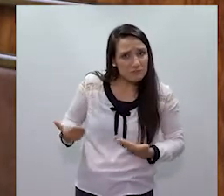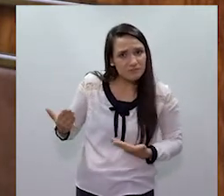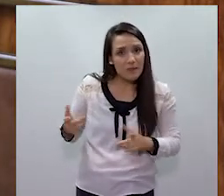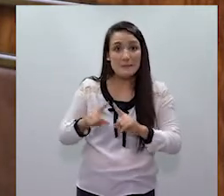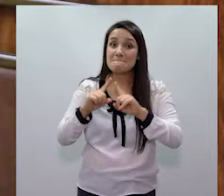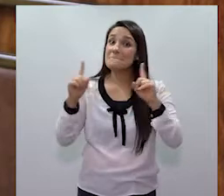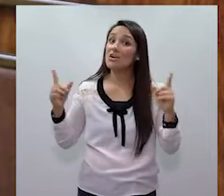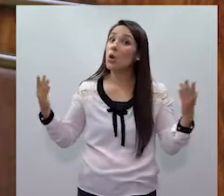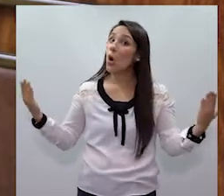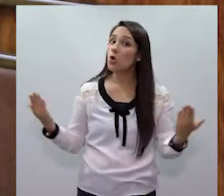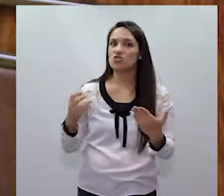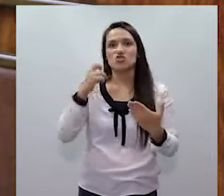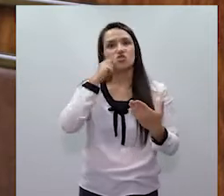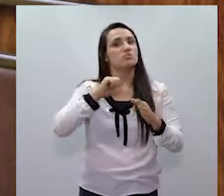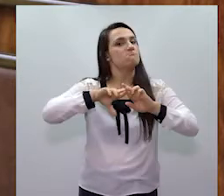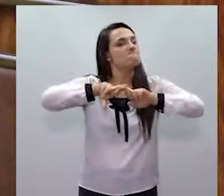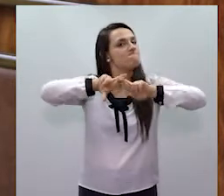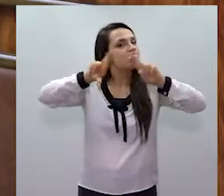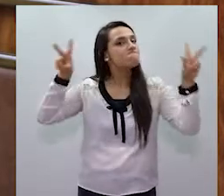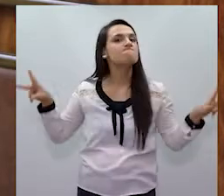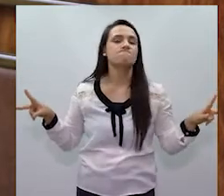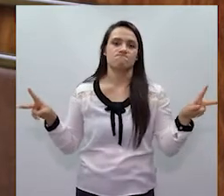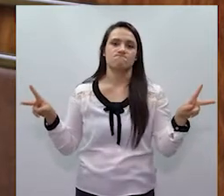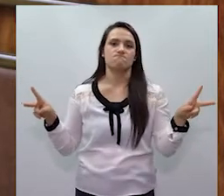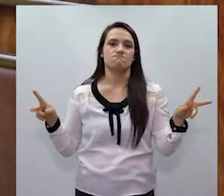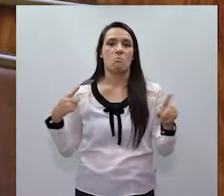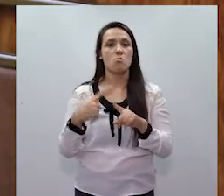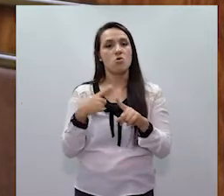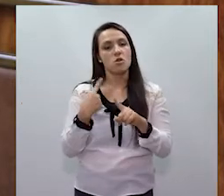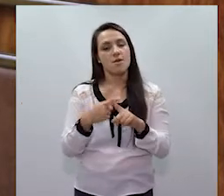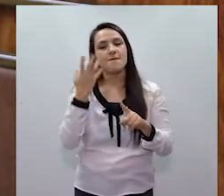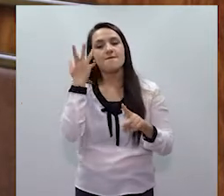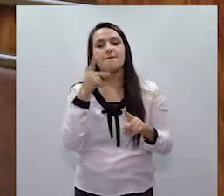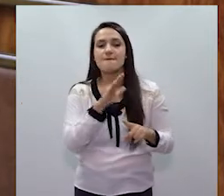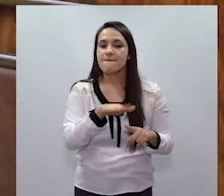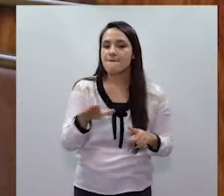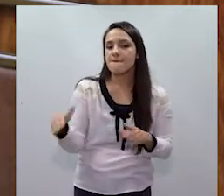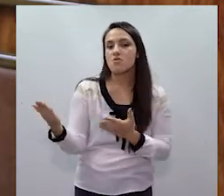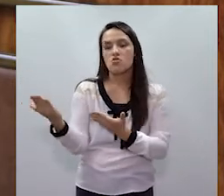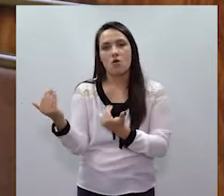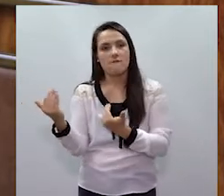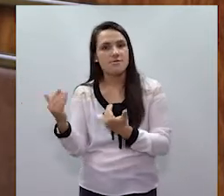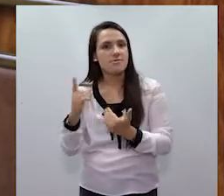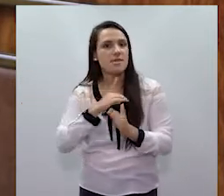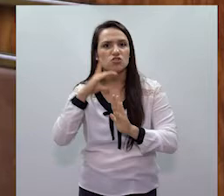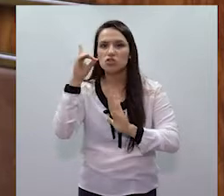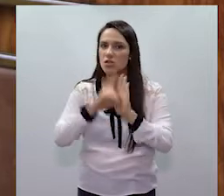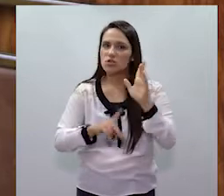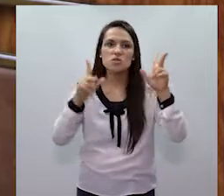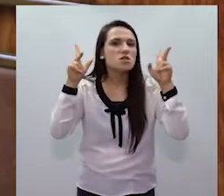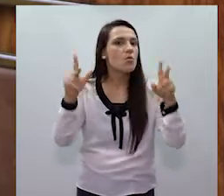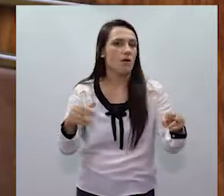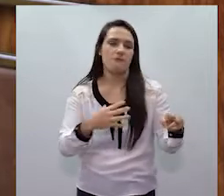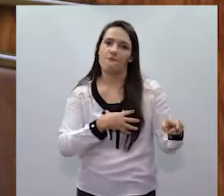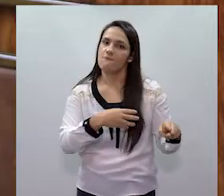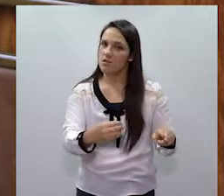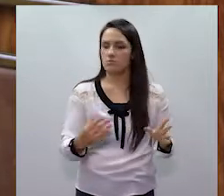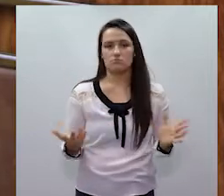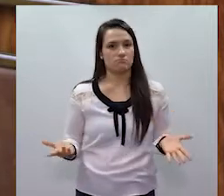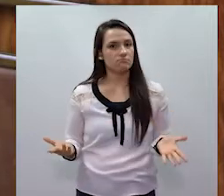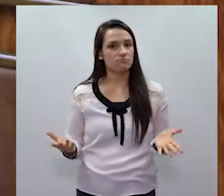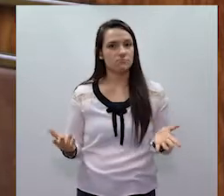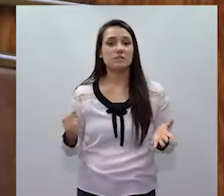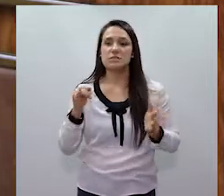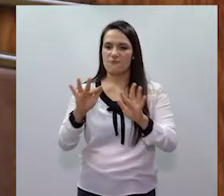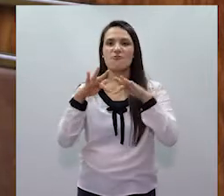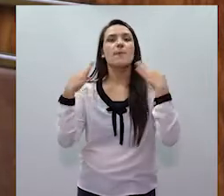de 1988, confere à criança ou ao adolescente todos os direitos de um filho. E a família que recebe